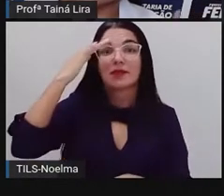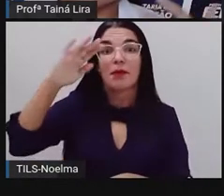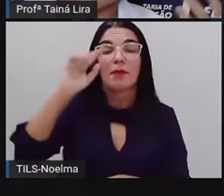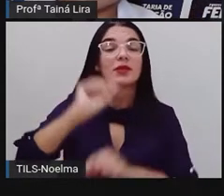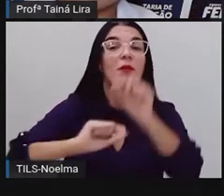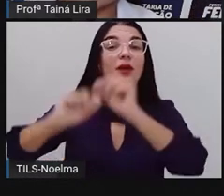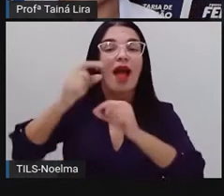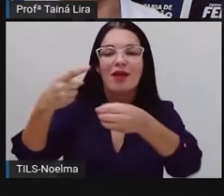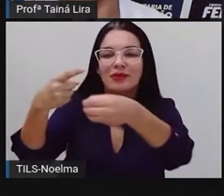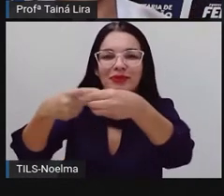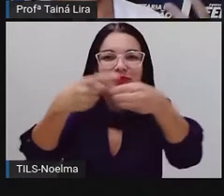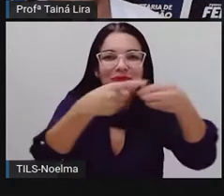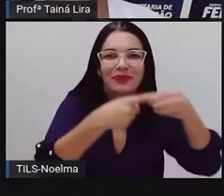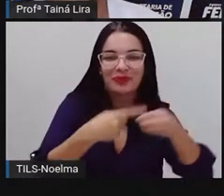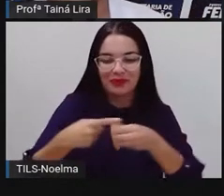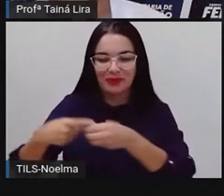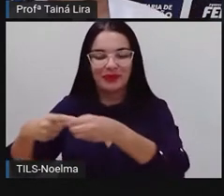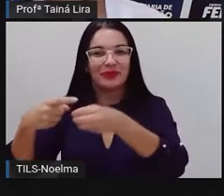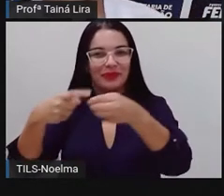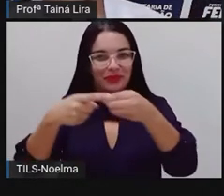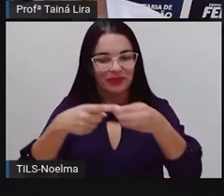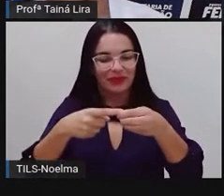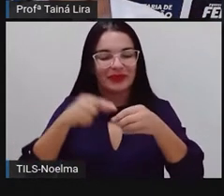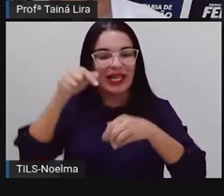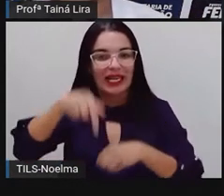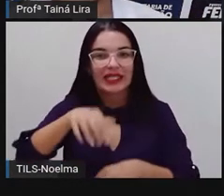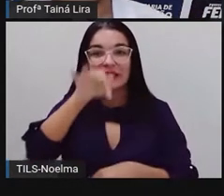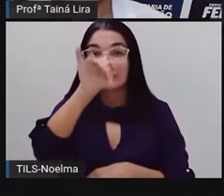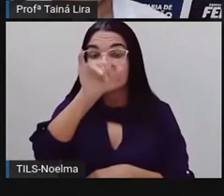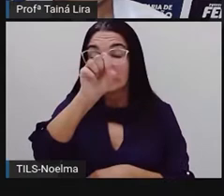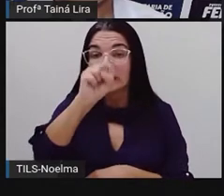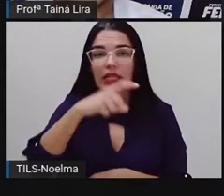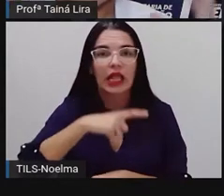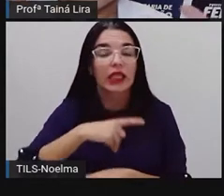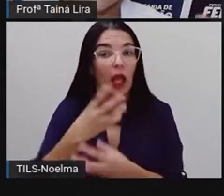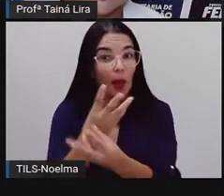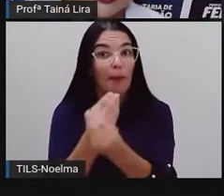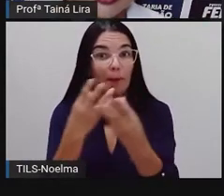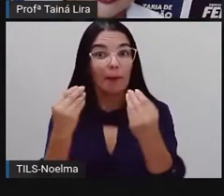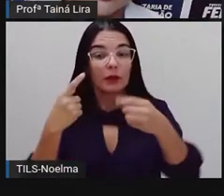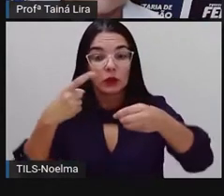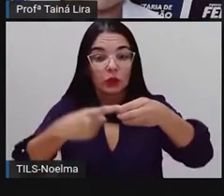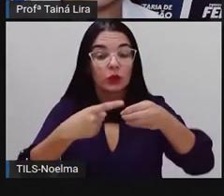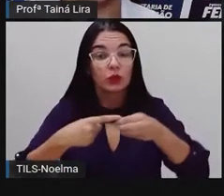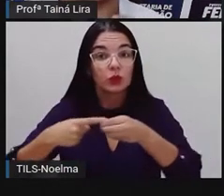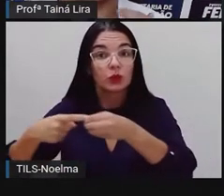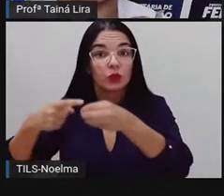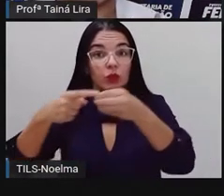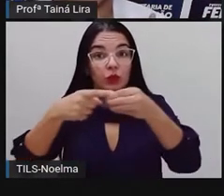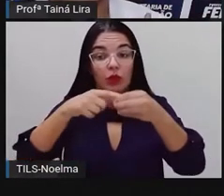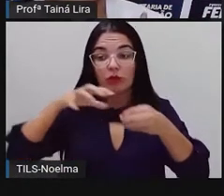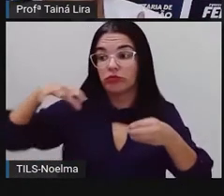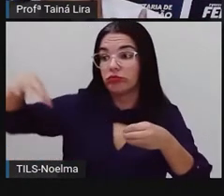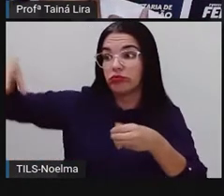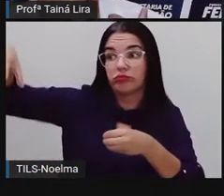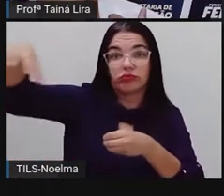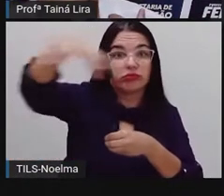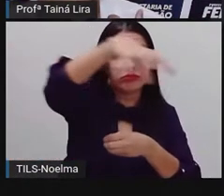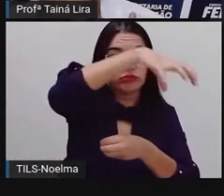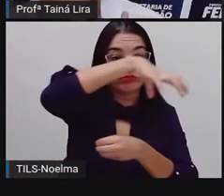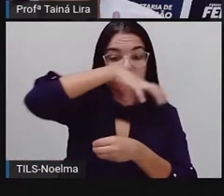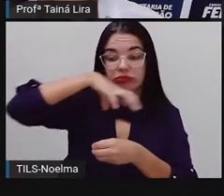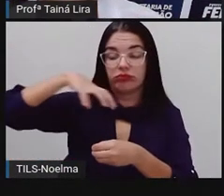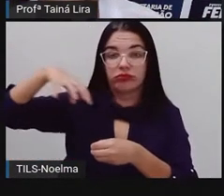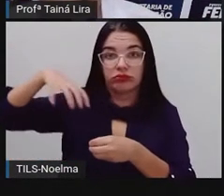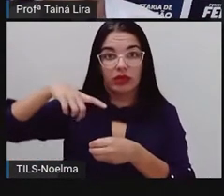na parte dos distritos então feira é uma cidade né que tem muitos distritos aí no seu entorno então nós temos aí o